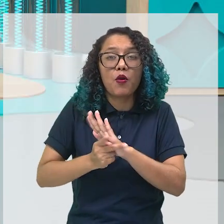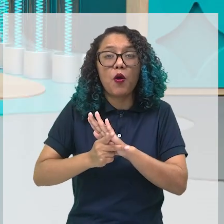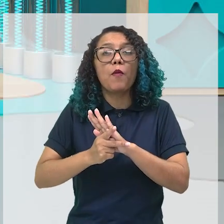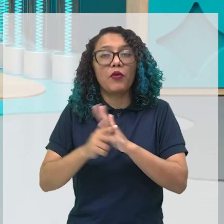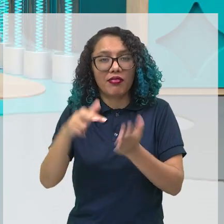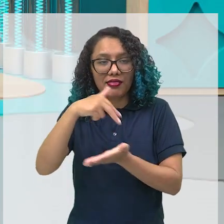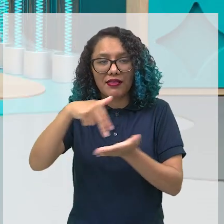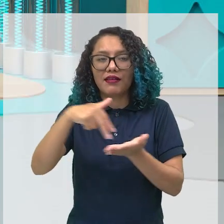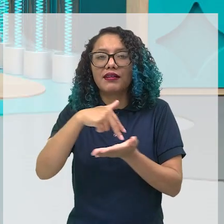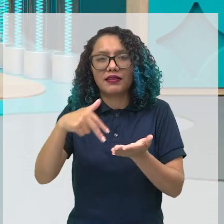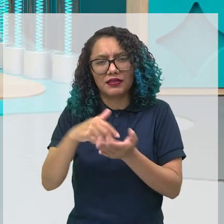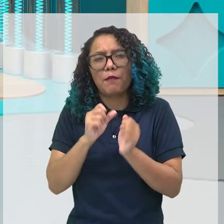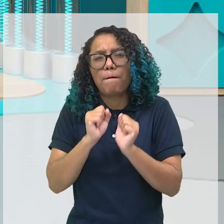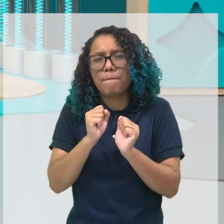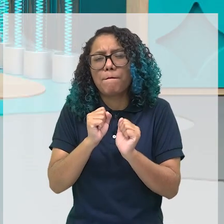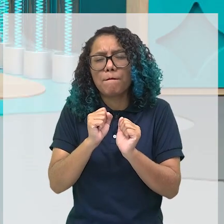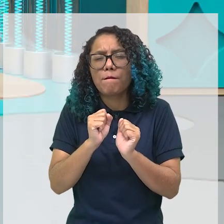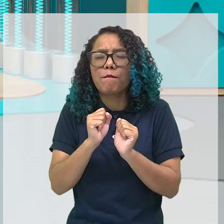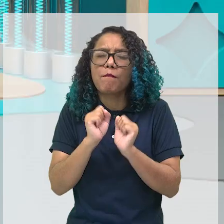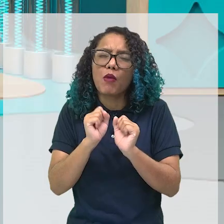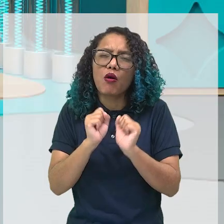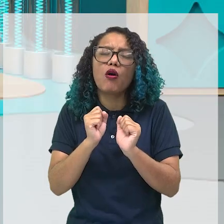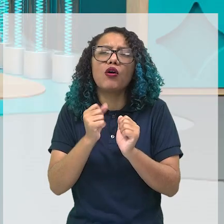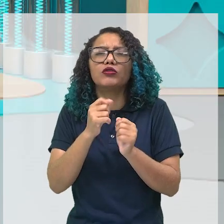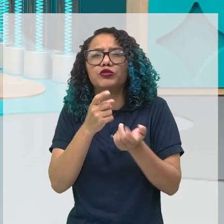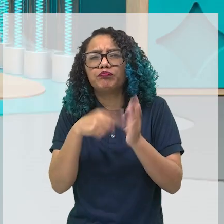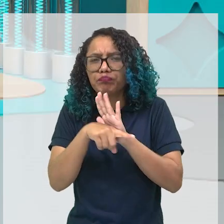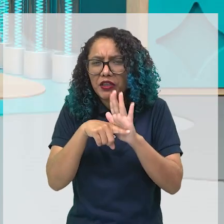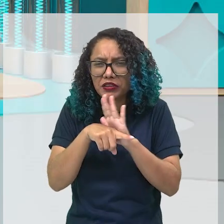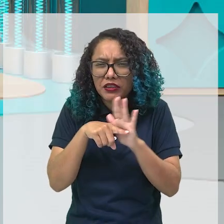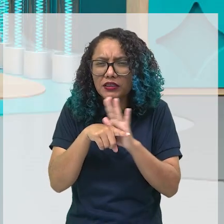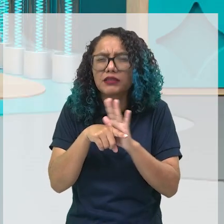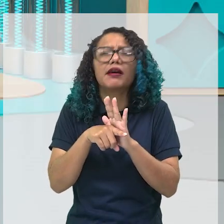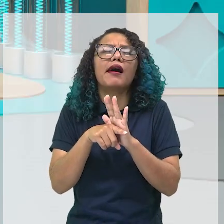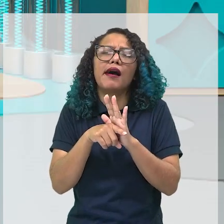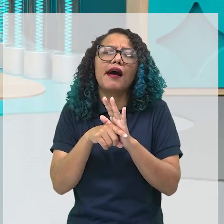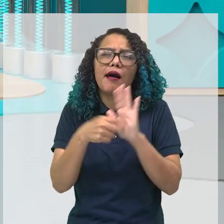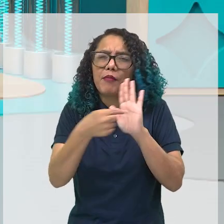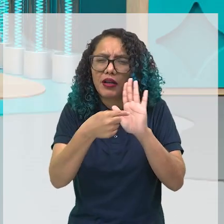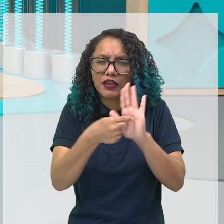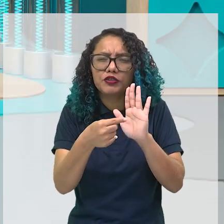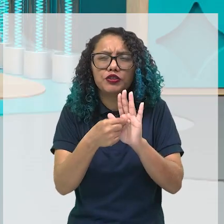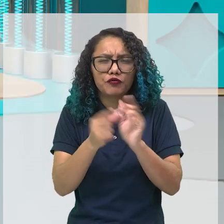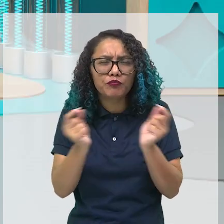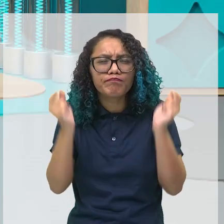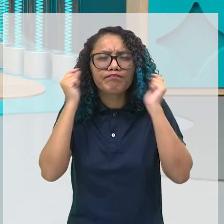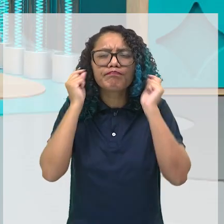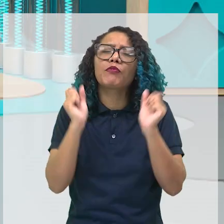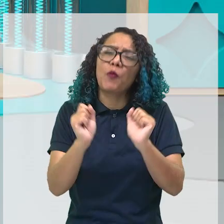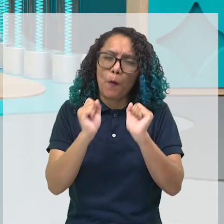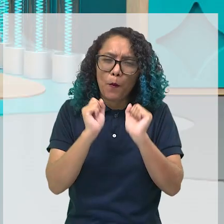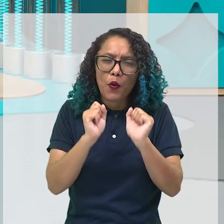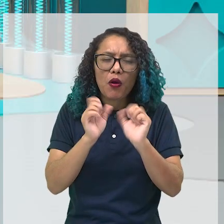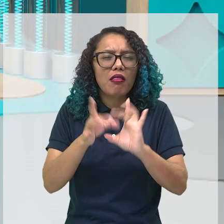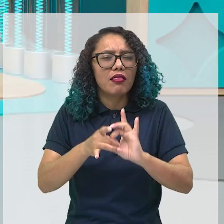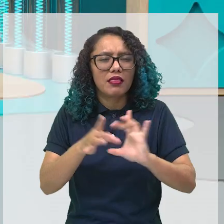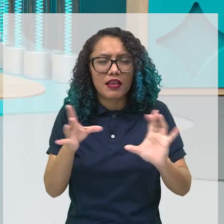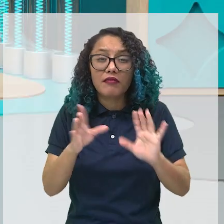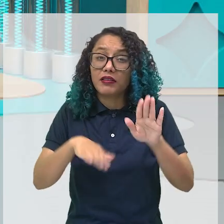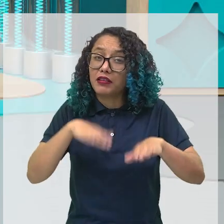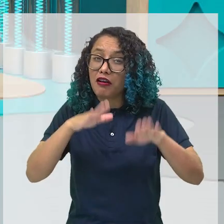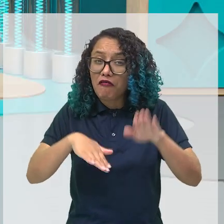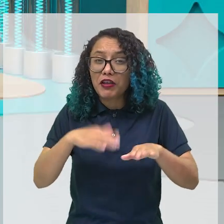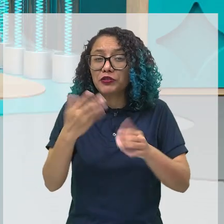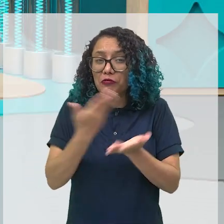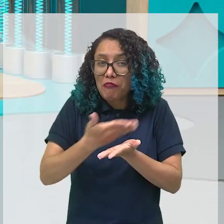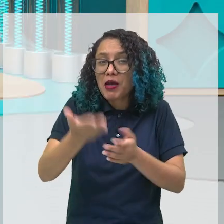pena conferir, colocar aí nas suas plataformas digitais e escutar um pouquinho dessa música maravilhosa e quem sabe já começar alguns